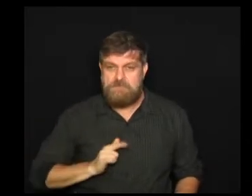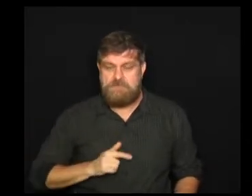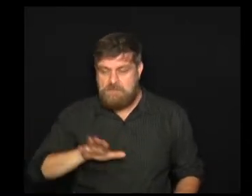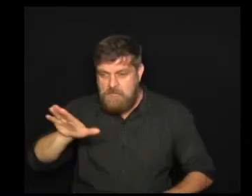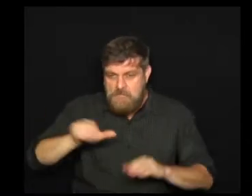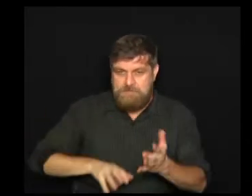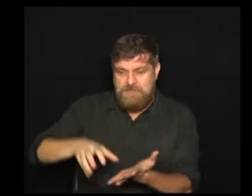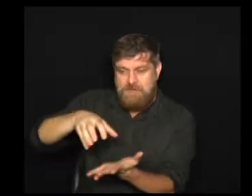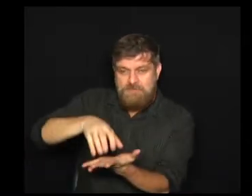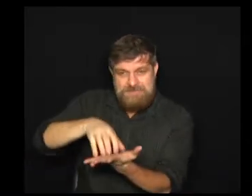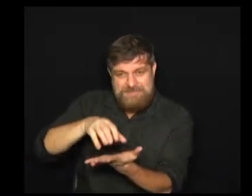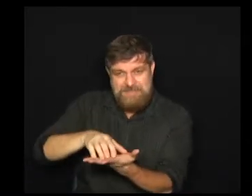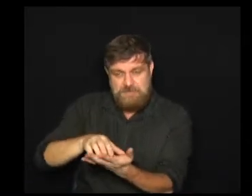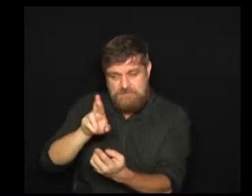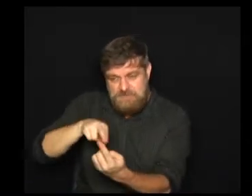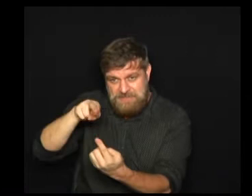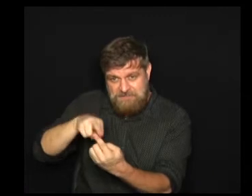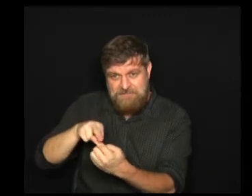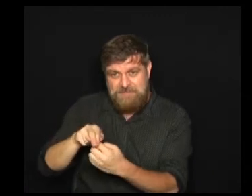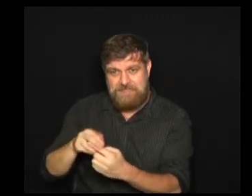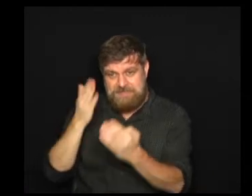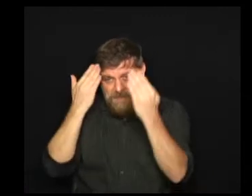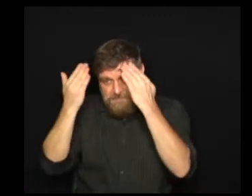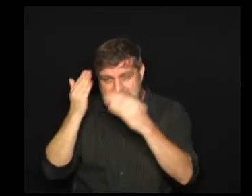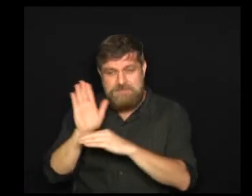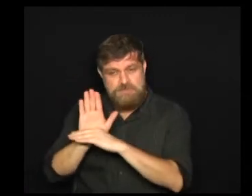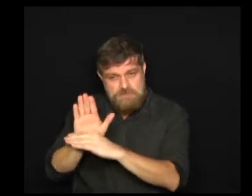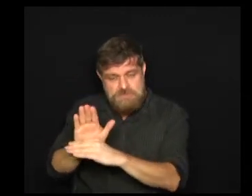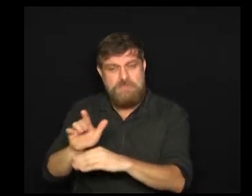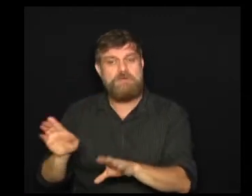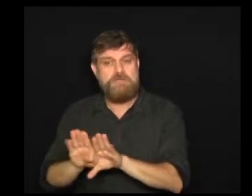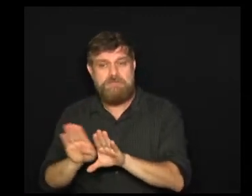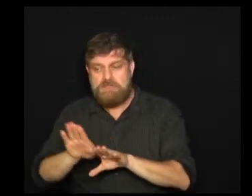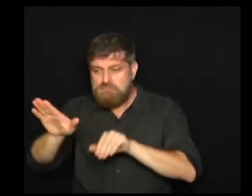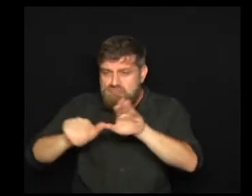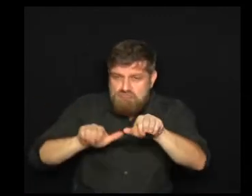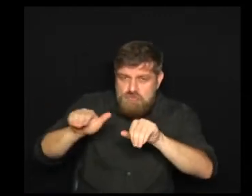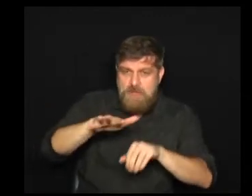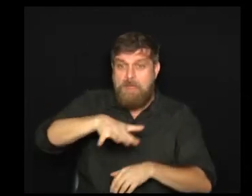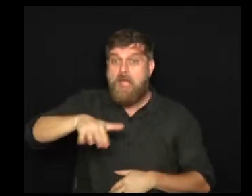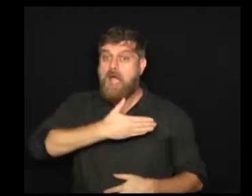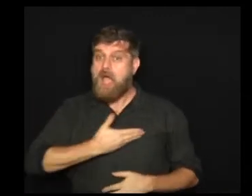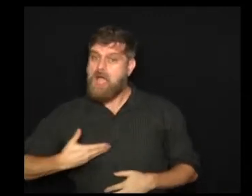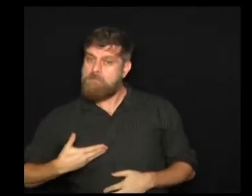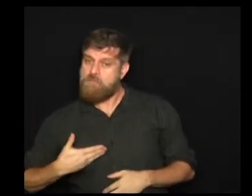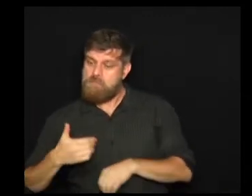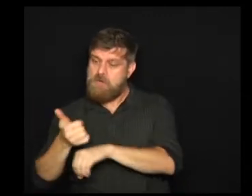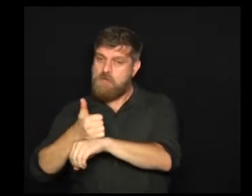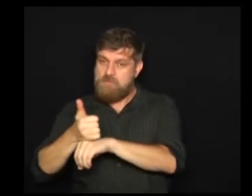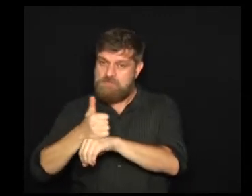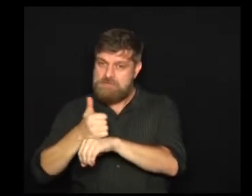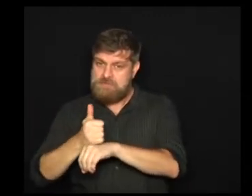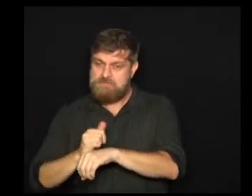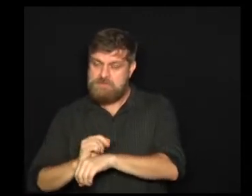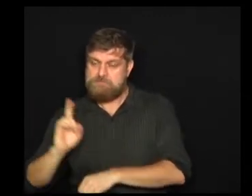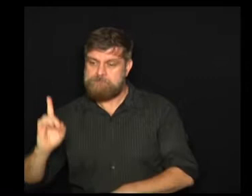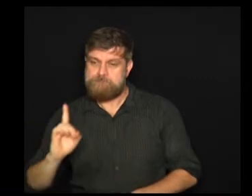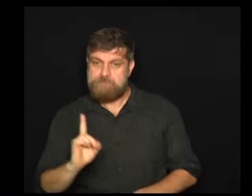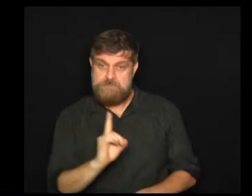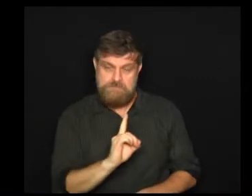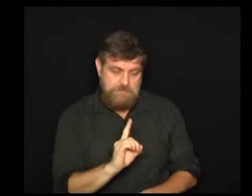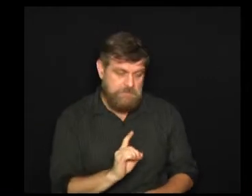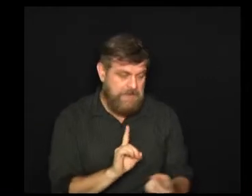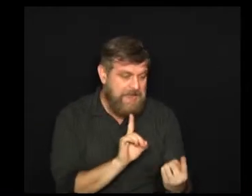com o centro de saúde, com toda a rede que seja necessária, né, para poder fazer o acolhimento e dar o